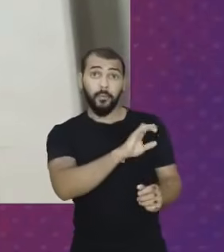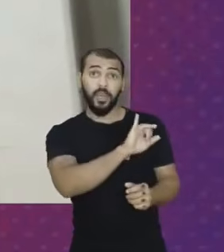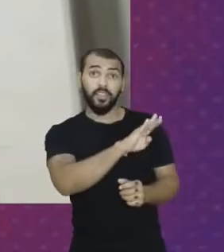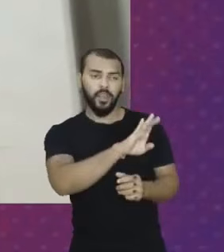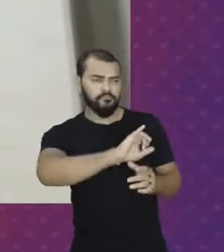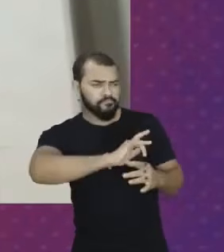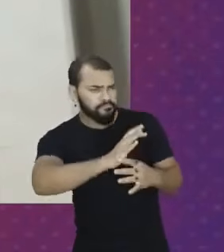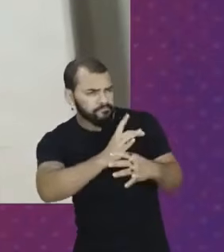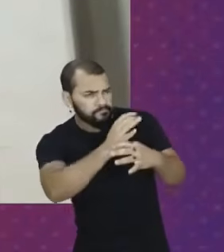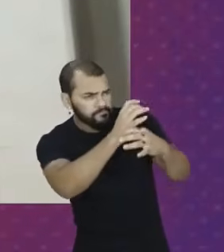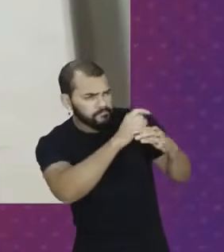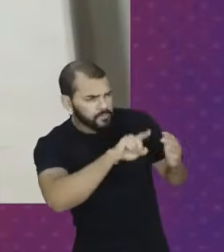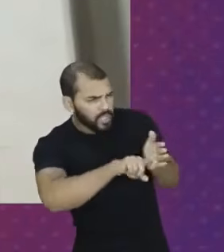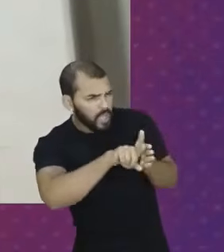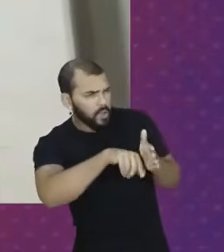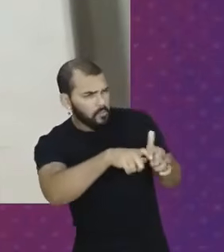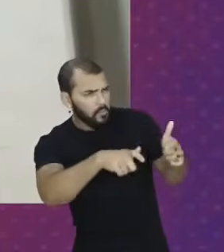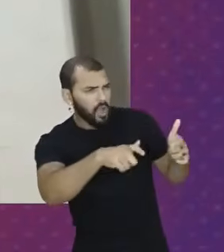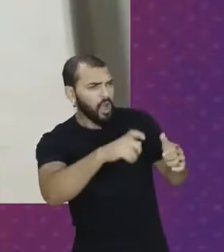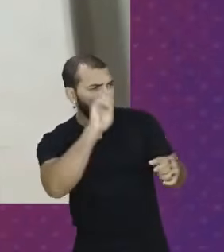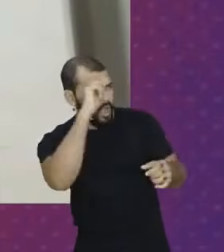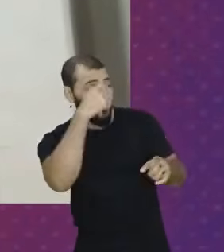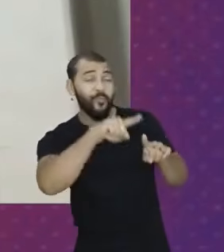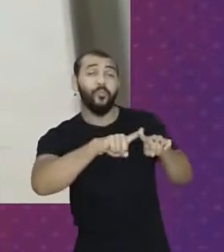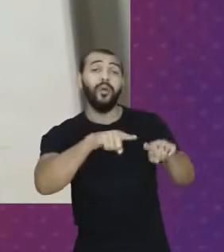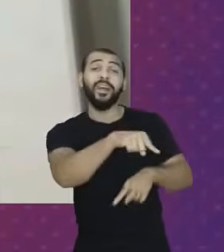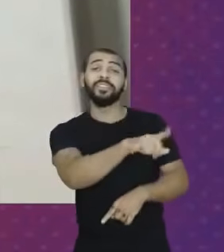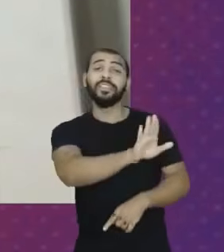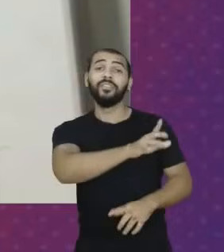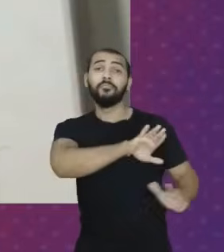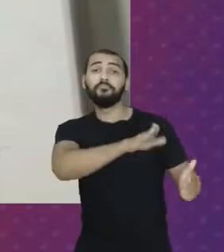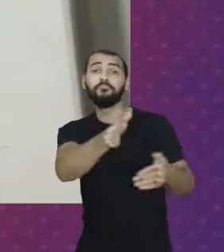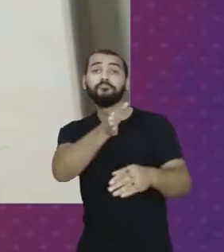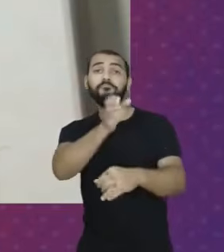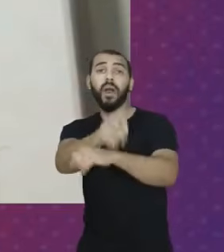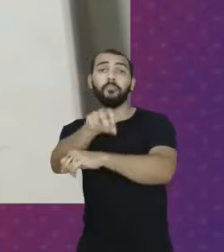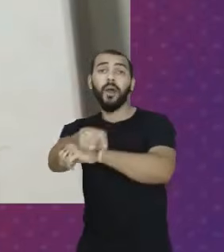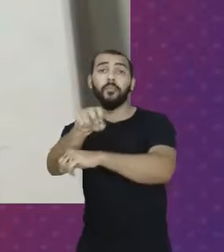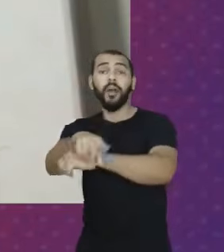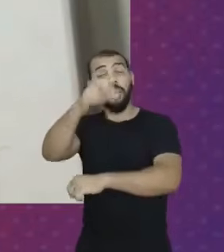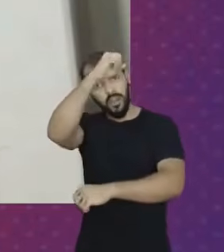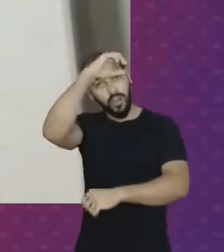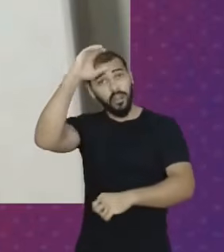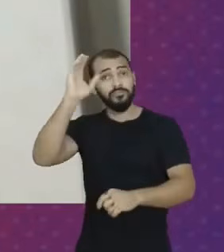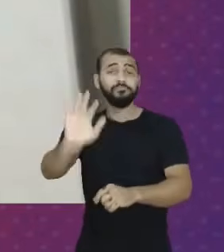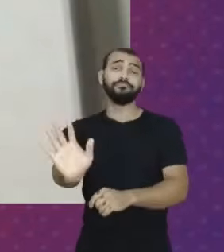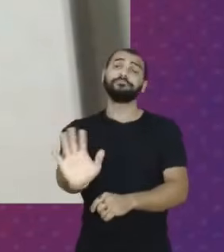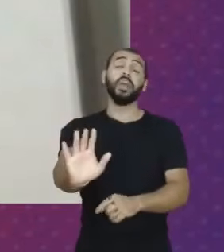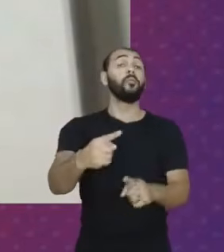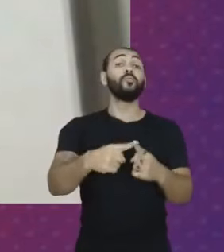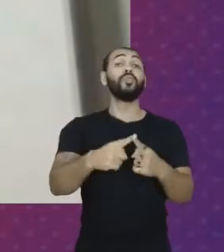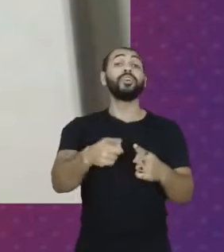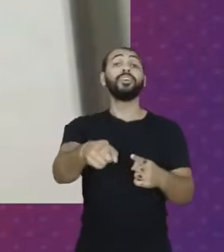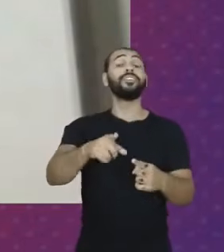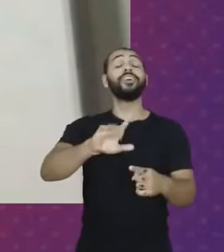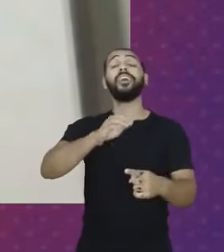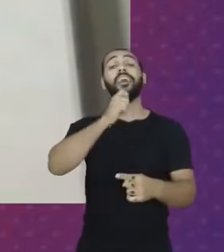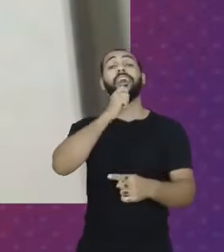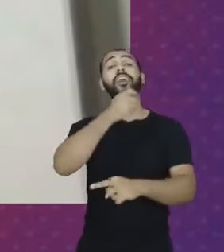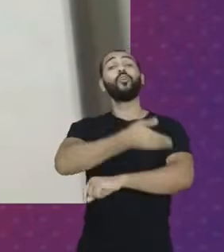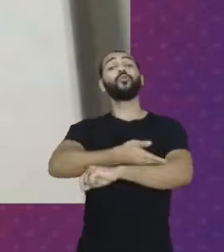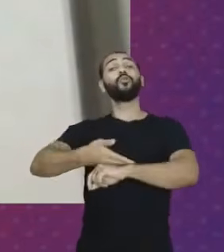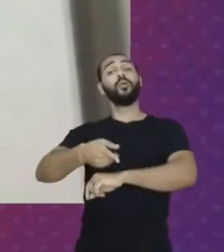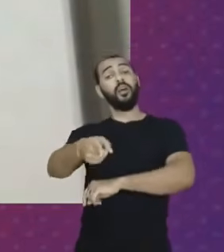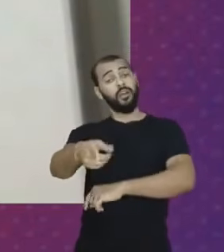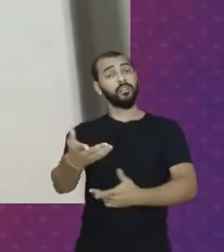essas pessoas não estão acostumadas a ocupar aquele espaço, porque não foi oportunizada a elas a ocupação desse espaço. Então, quando nós fazemos uma audiência